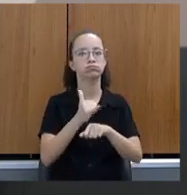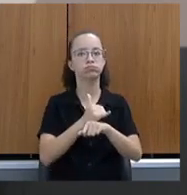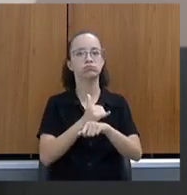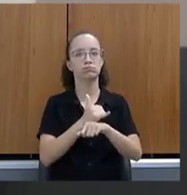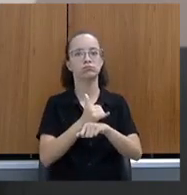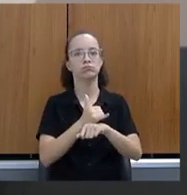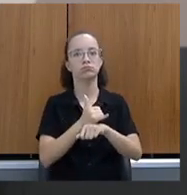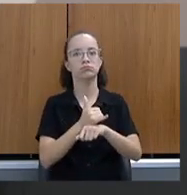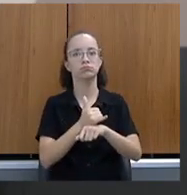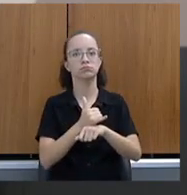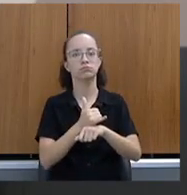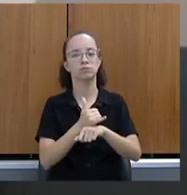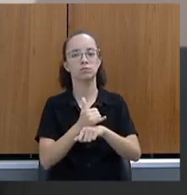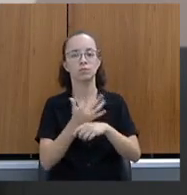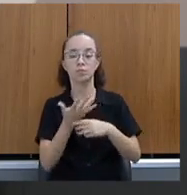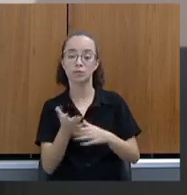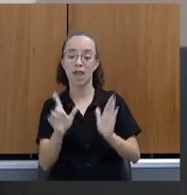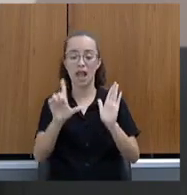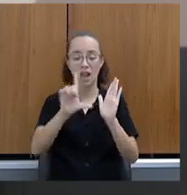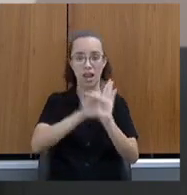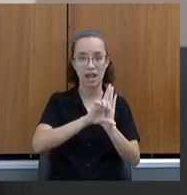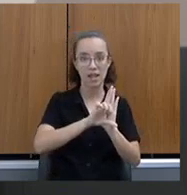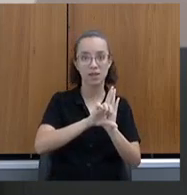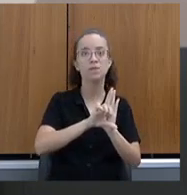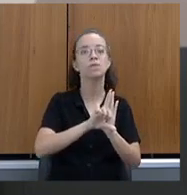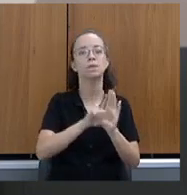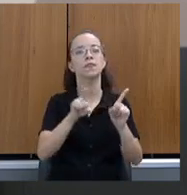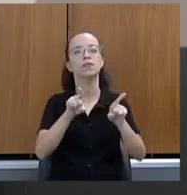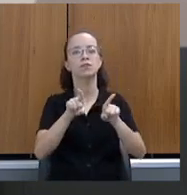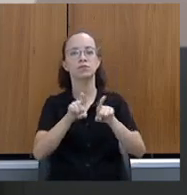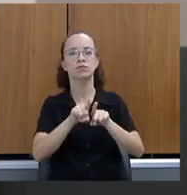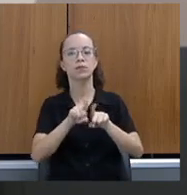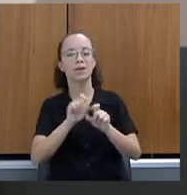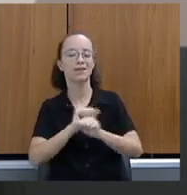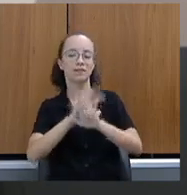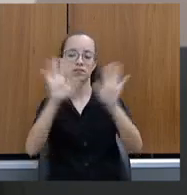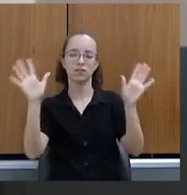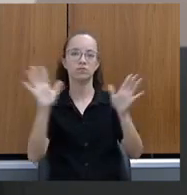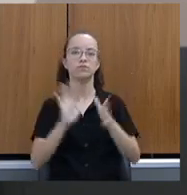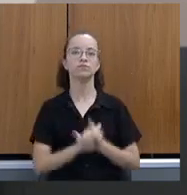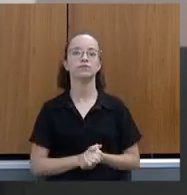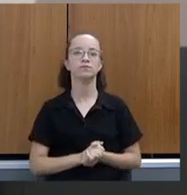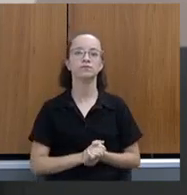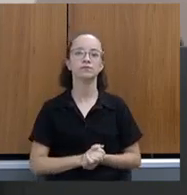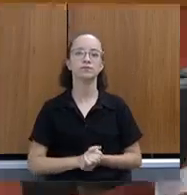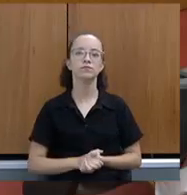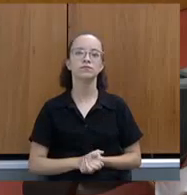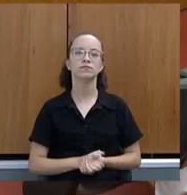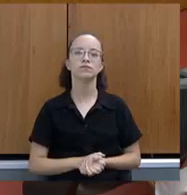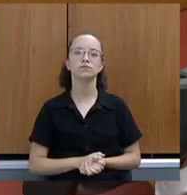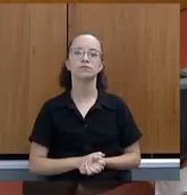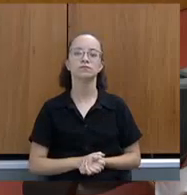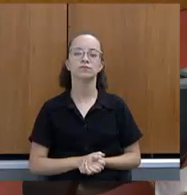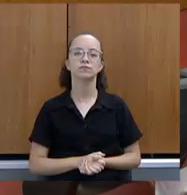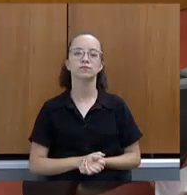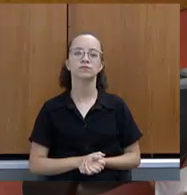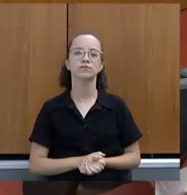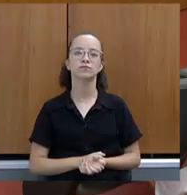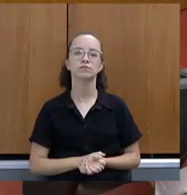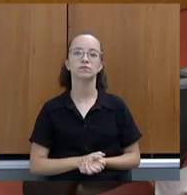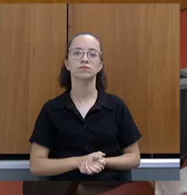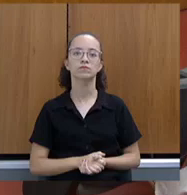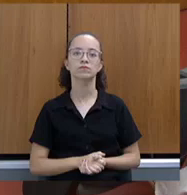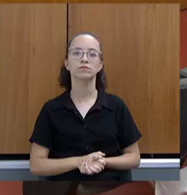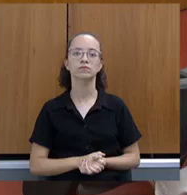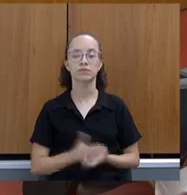premiação sobretudo tanto na lei como no fact uma forma mais clara pode passar por favor aí eu vou